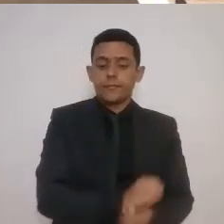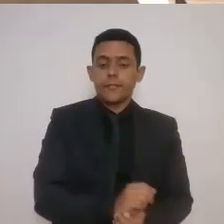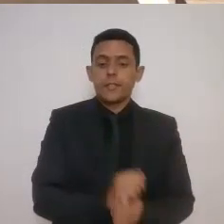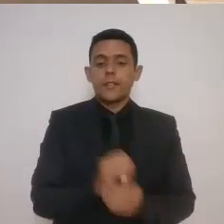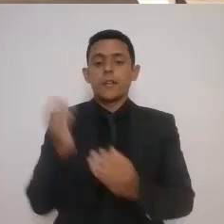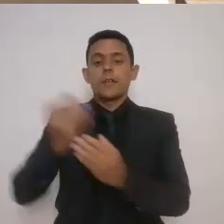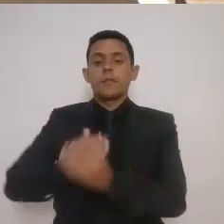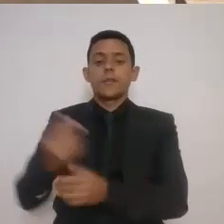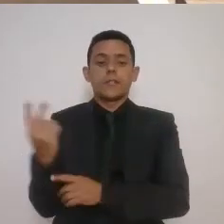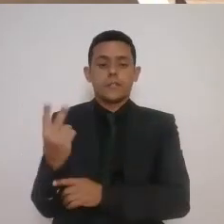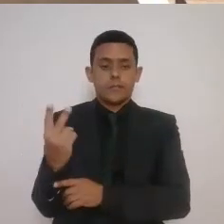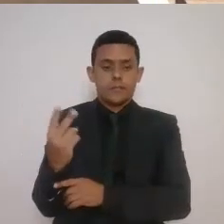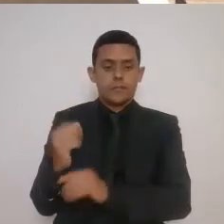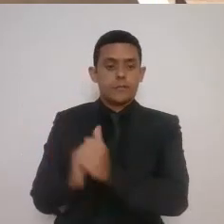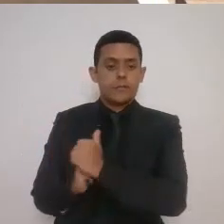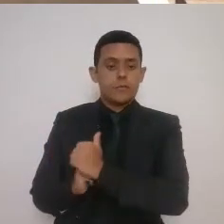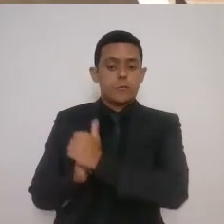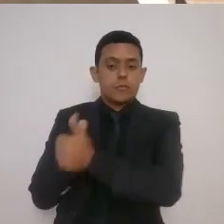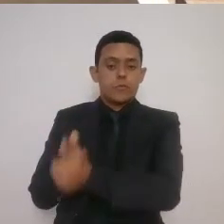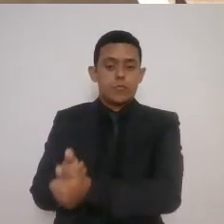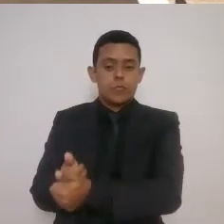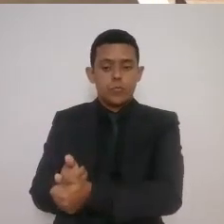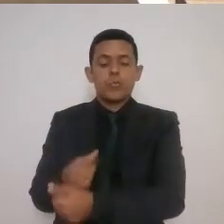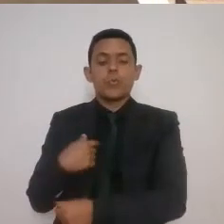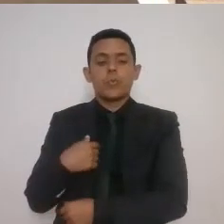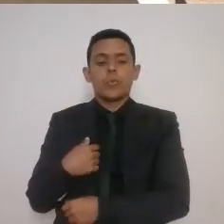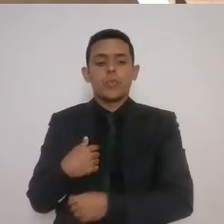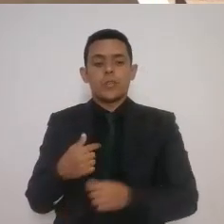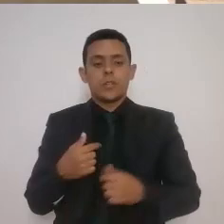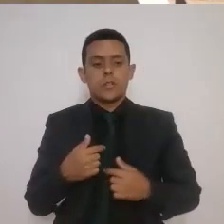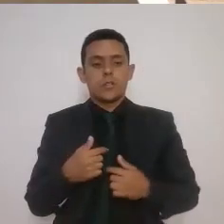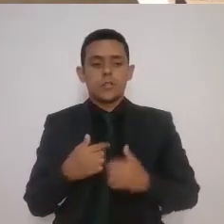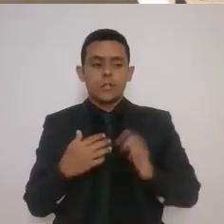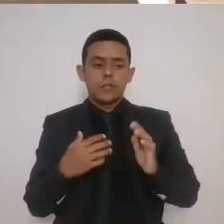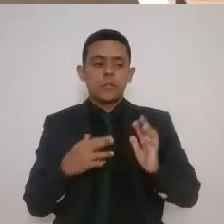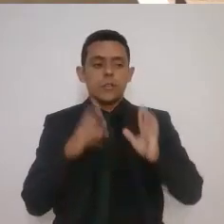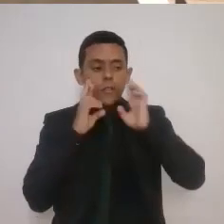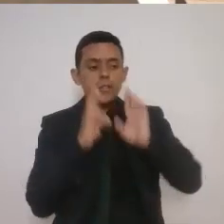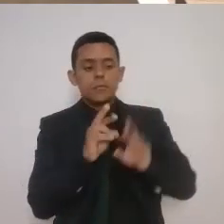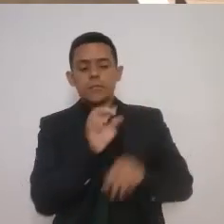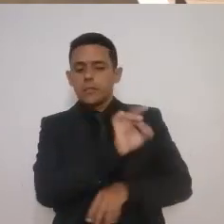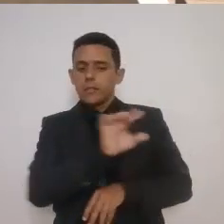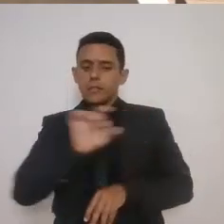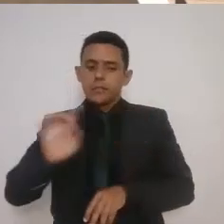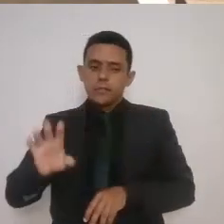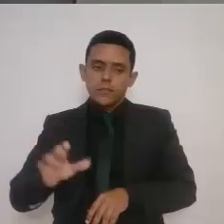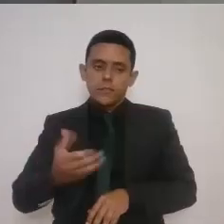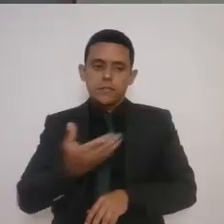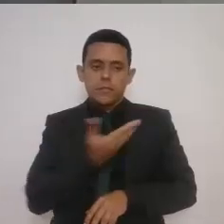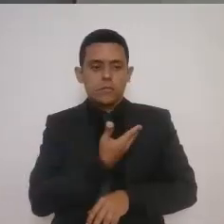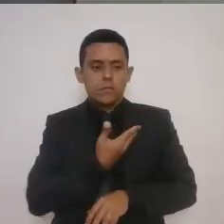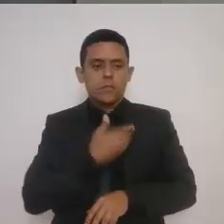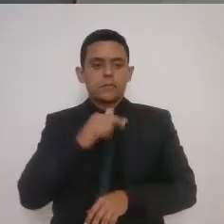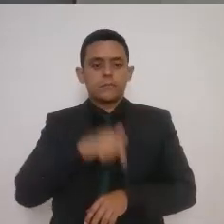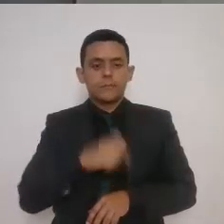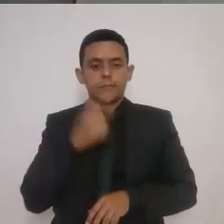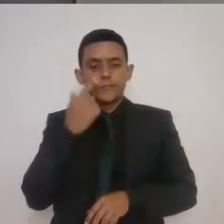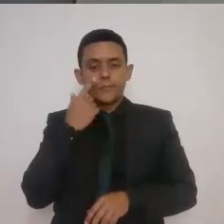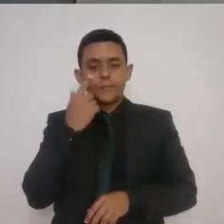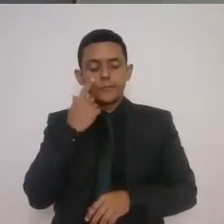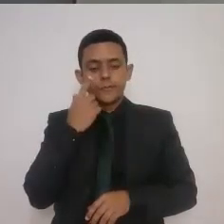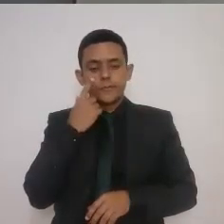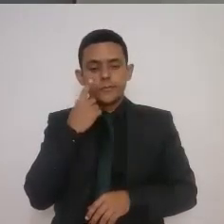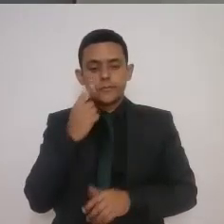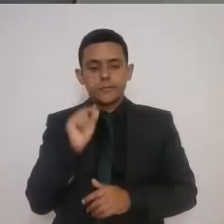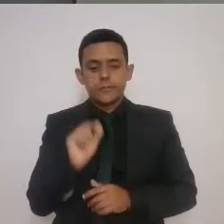devido respeito à posição do desembargador Mauri e do desembargador Cláudio Santos agora, eu vejo que efetivamente